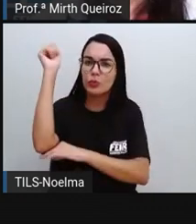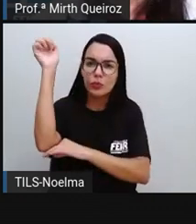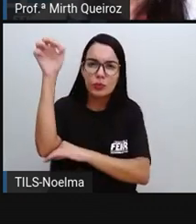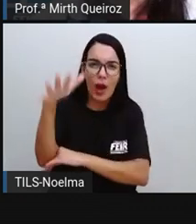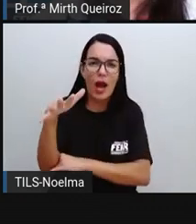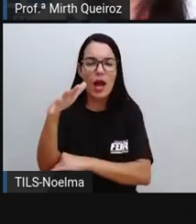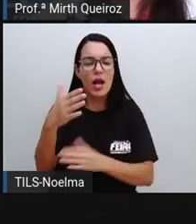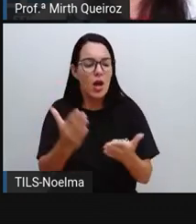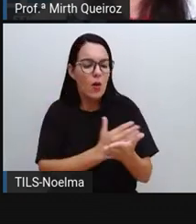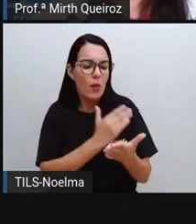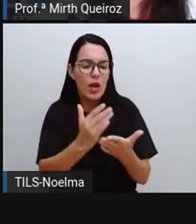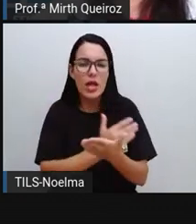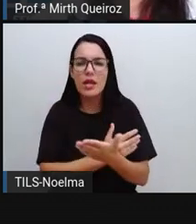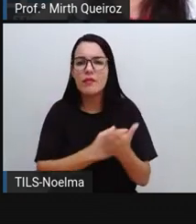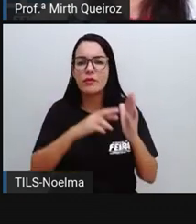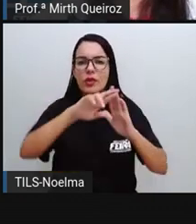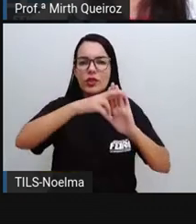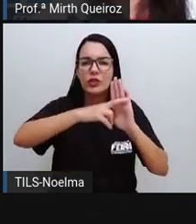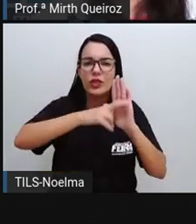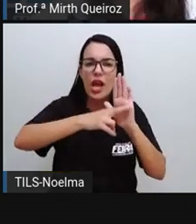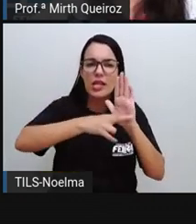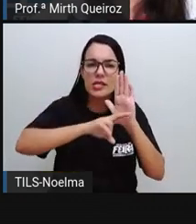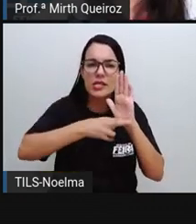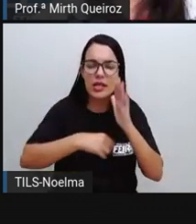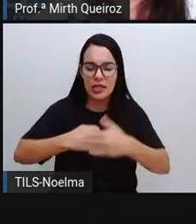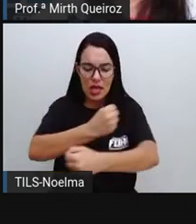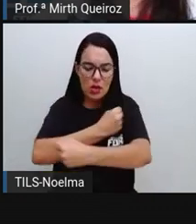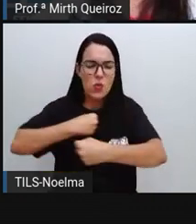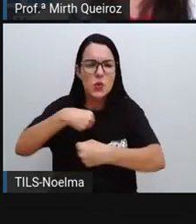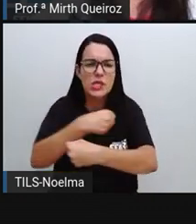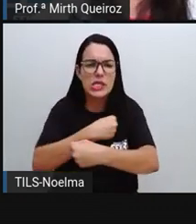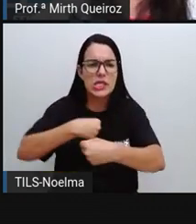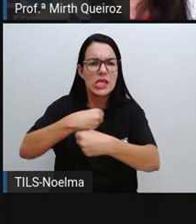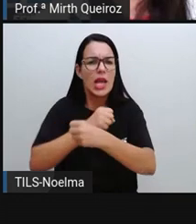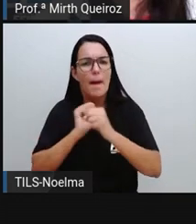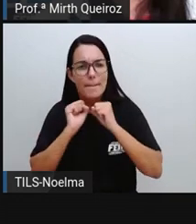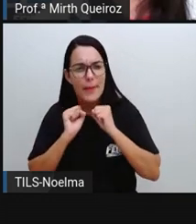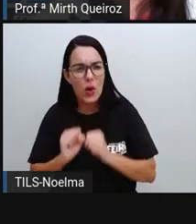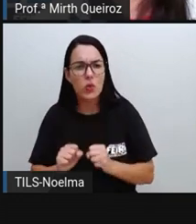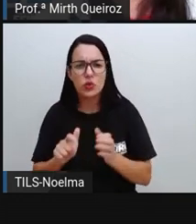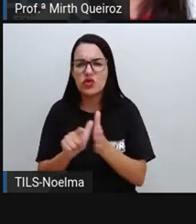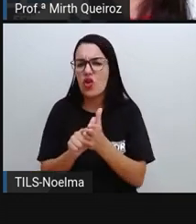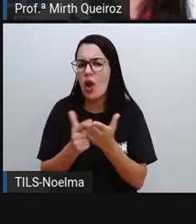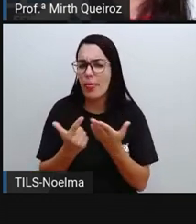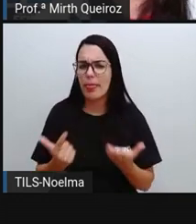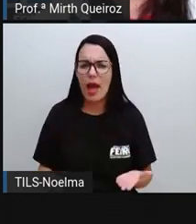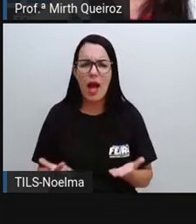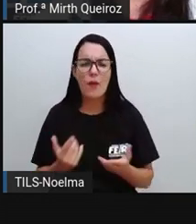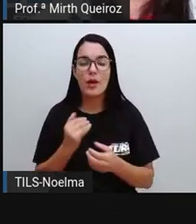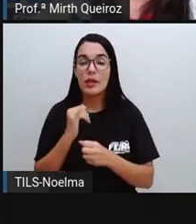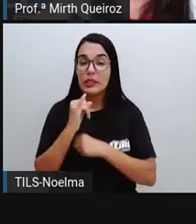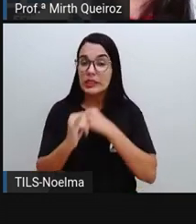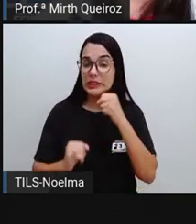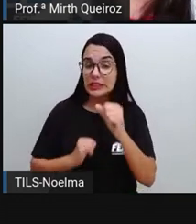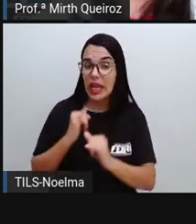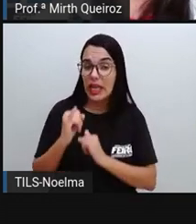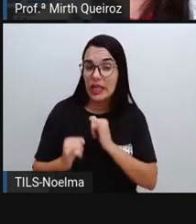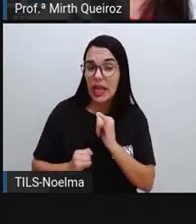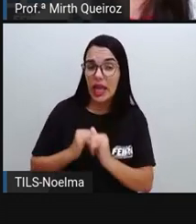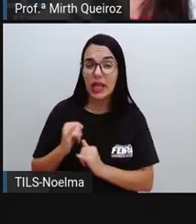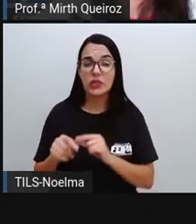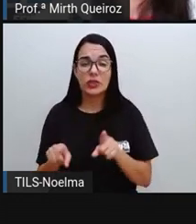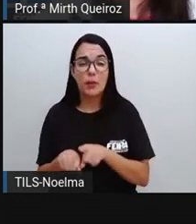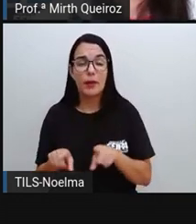de receita para quem gosta de ajudar a mamãe aí na cozinha. Vocês podem ler um jornal. Na internet também, nós